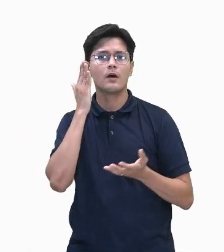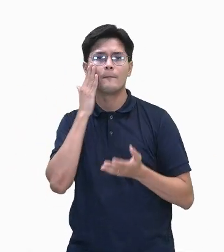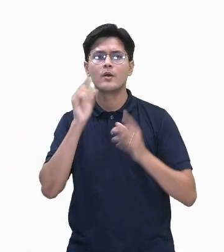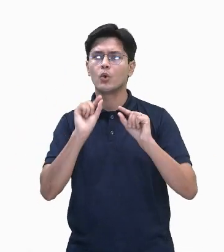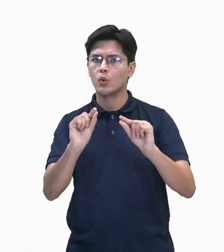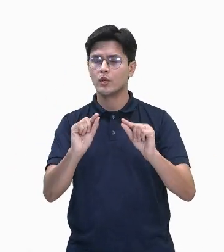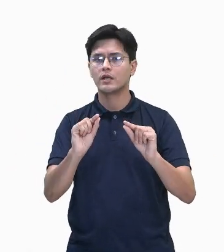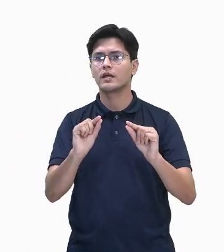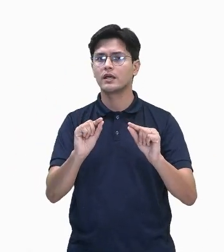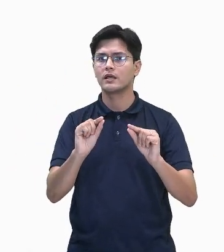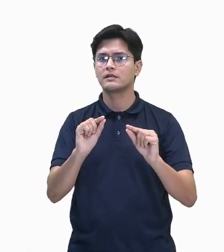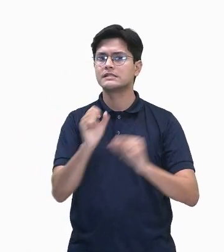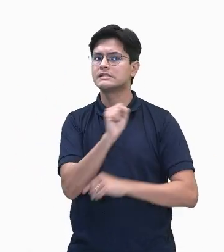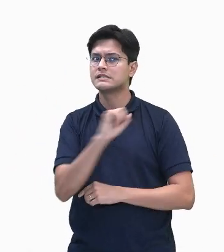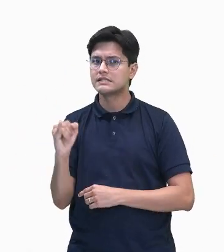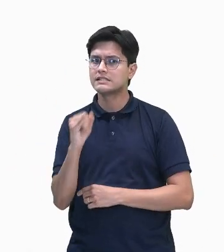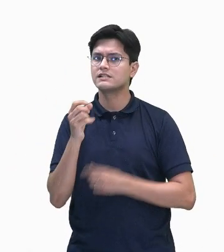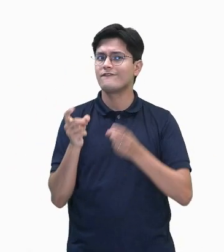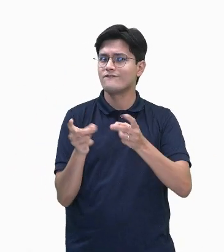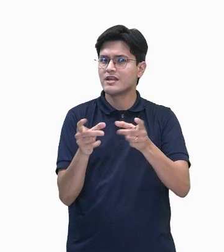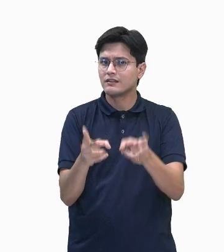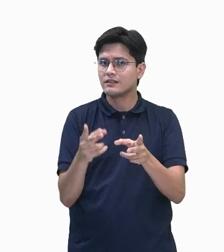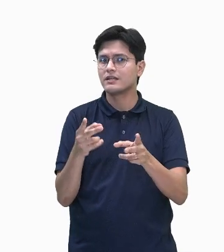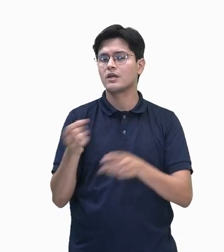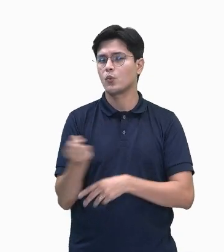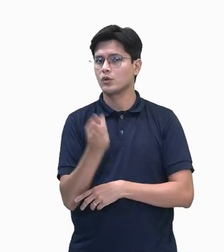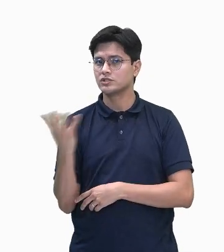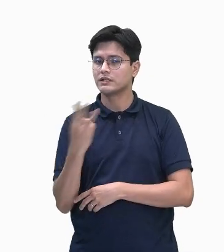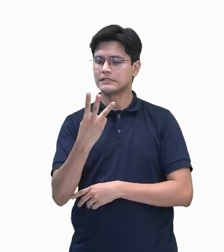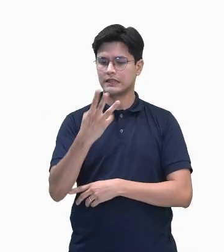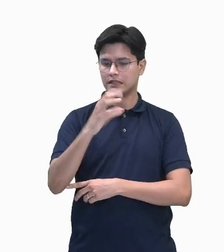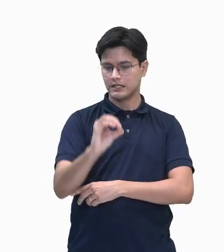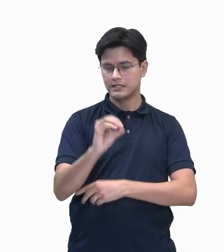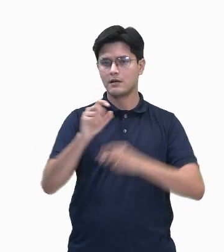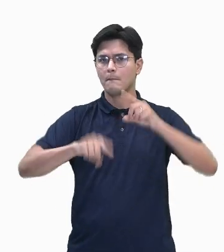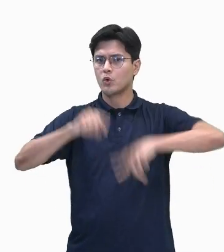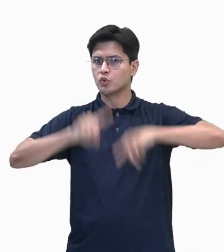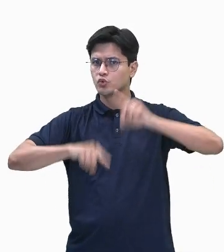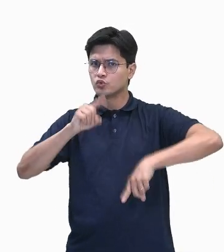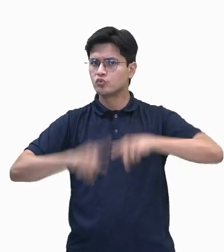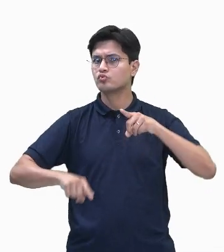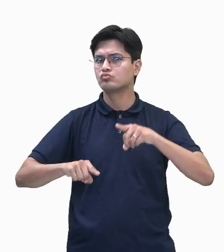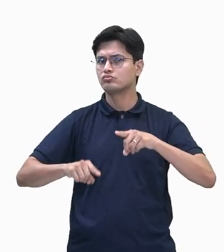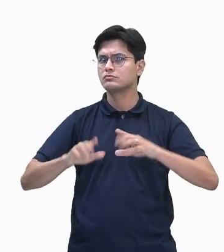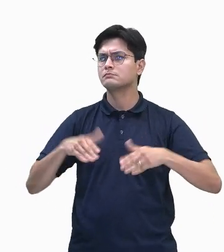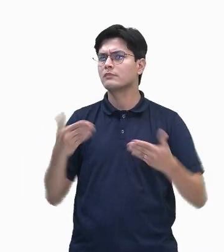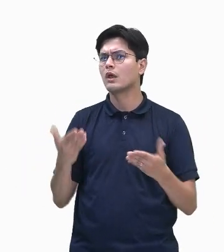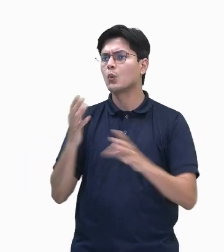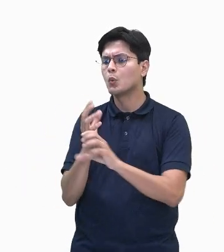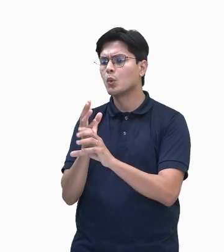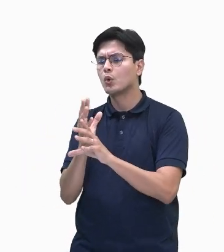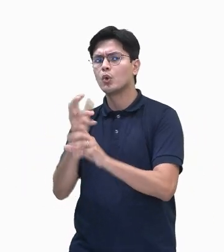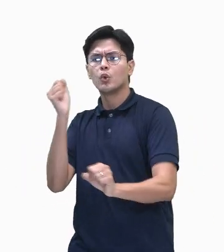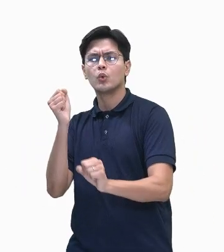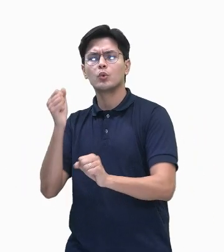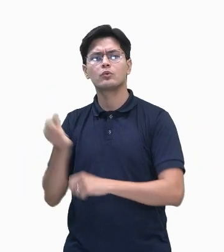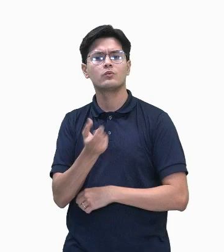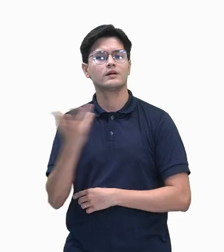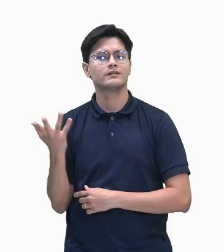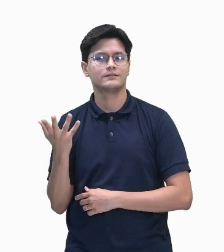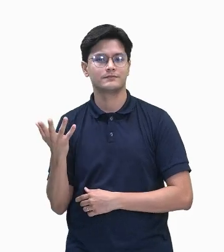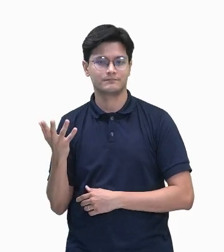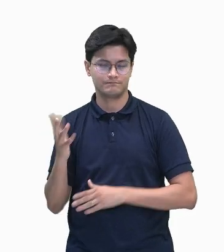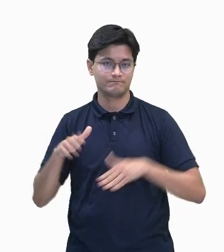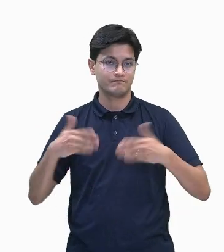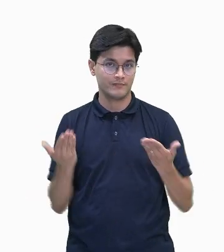30 produtos. Atenção, olha só, se quer saber a venda, é como nós vamos calcular o valor numérico da função, tá bom? Essa que é a ideia, o